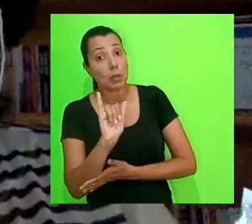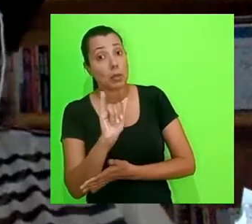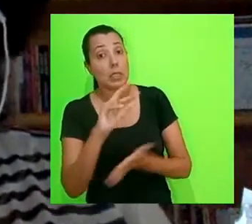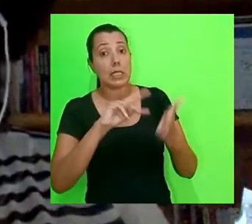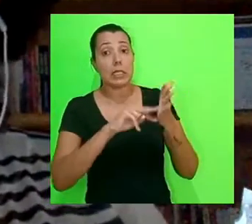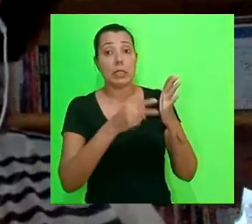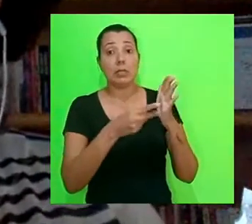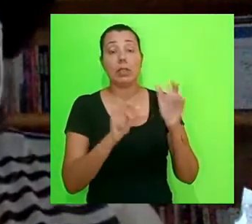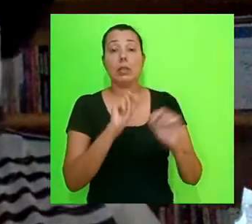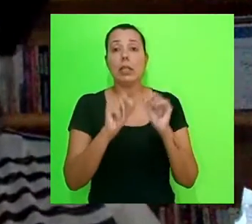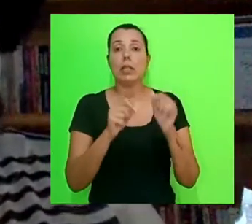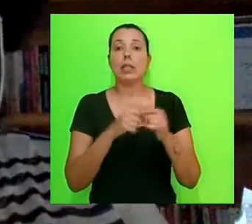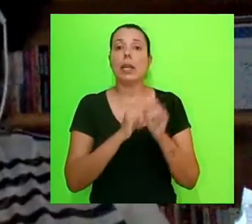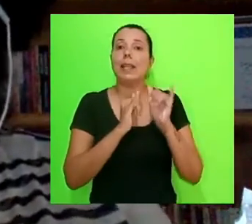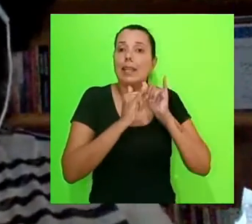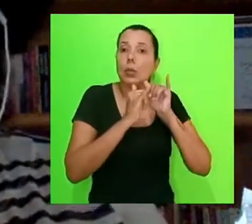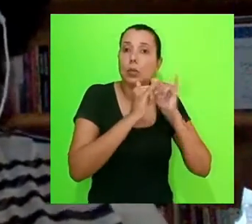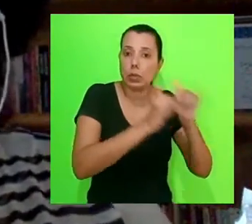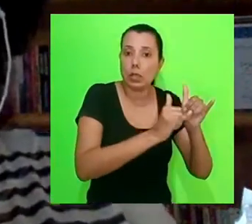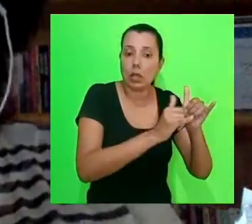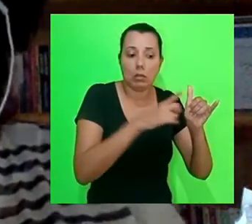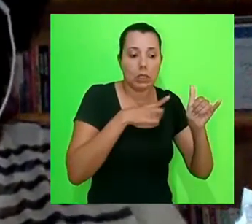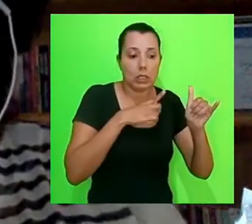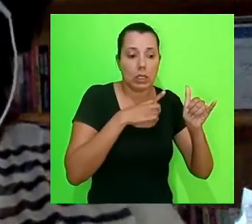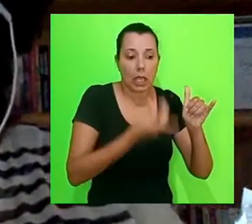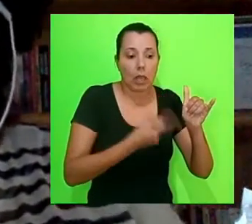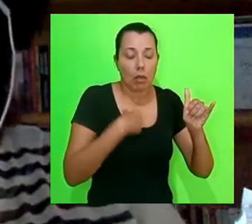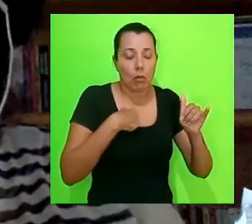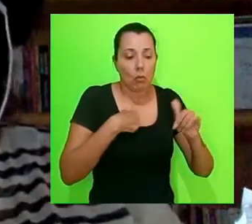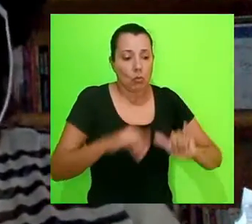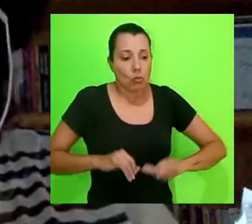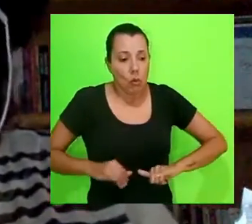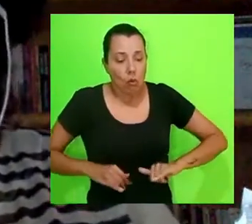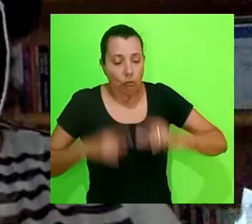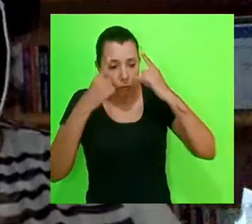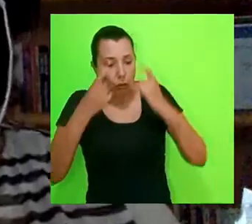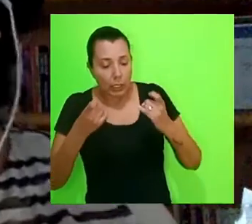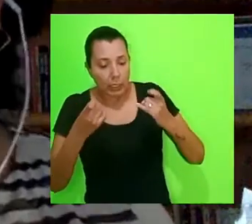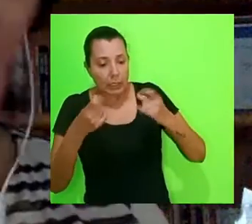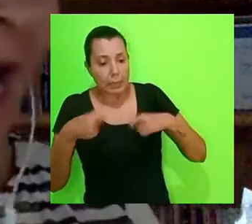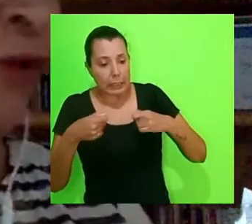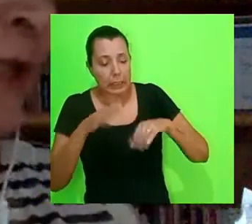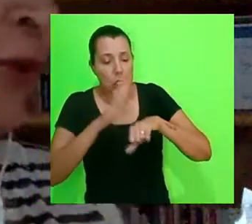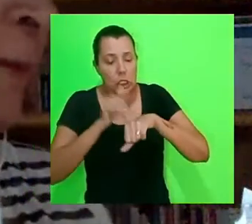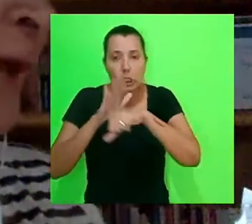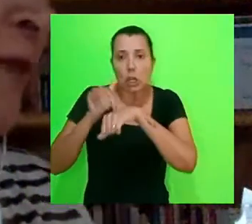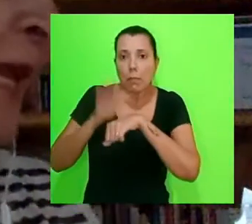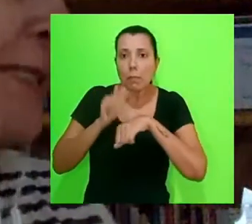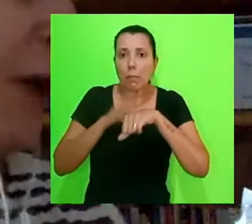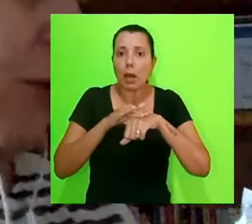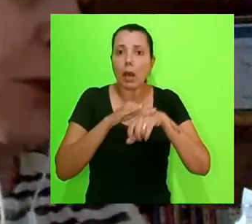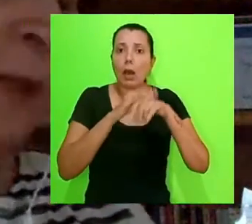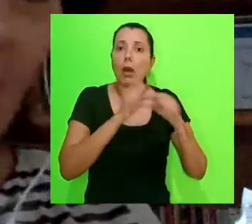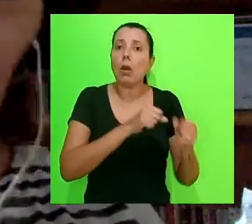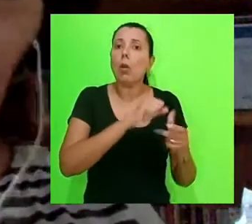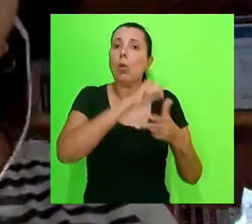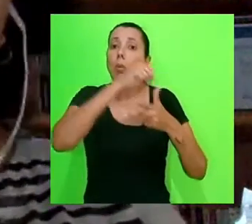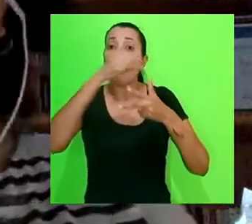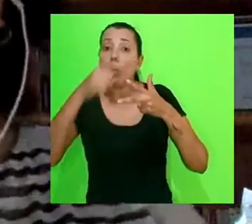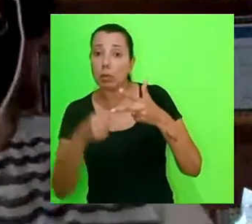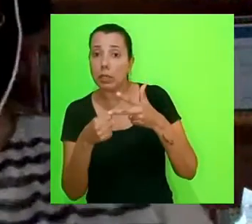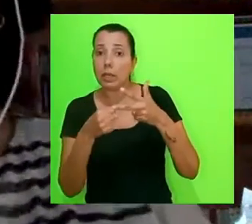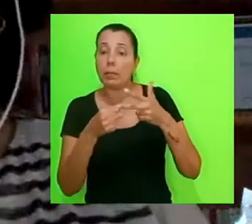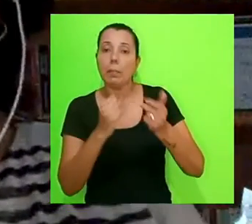né, de que ela está padecendo dessa violência, na linha de entendimento que já foi colocado tanto pela Valesca quanto